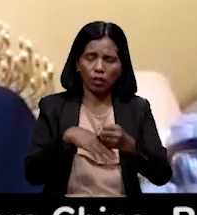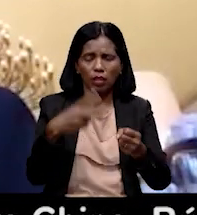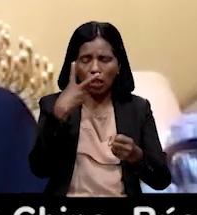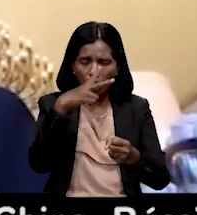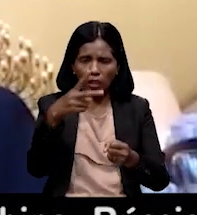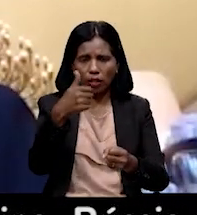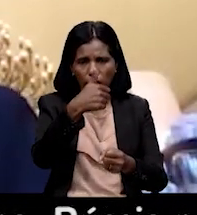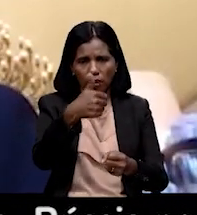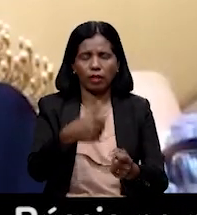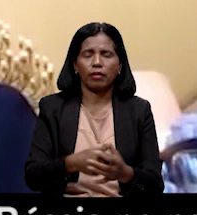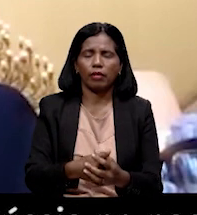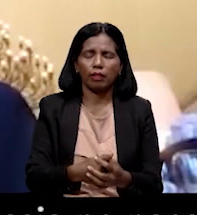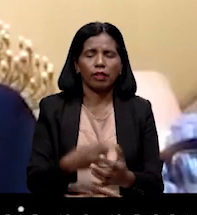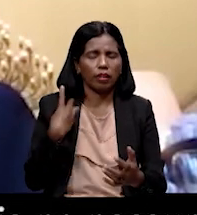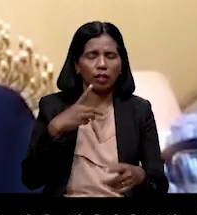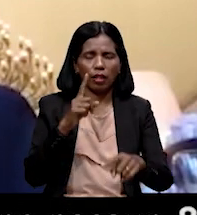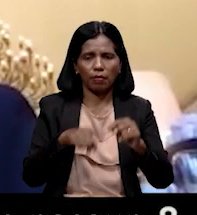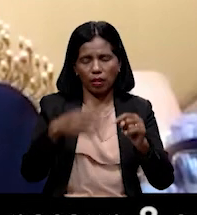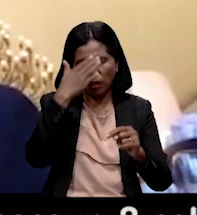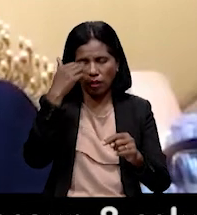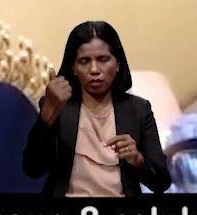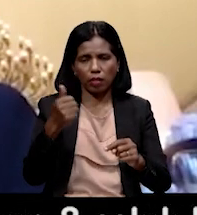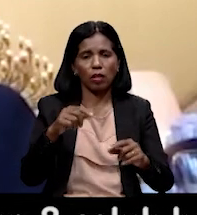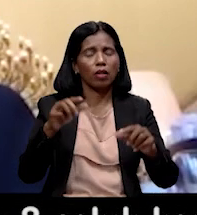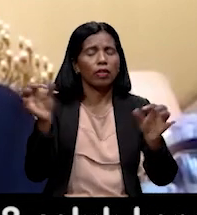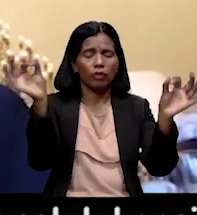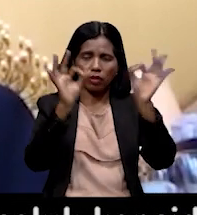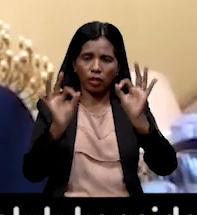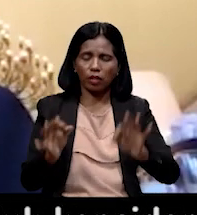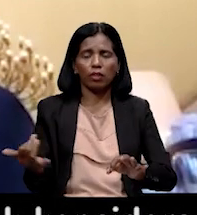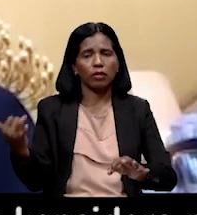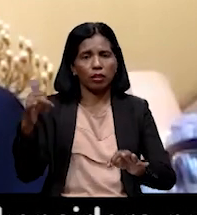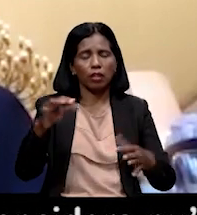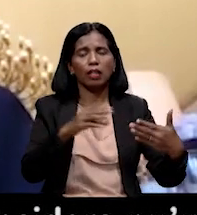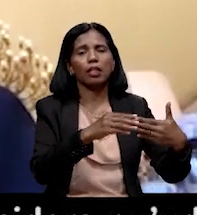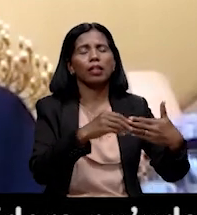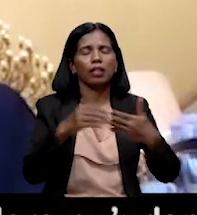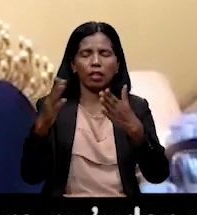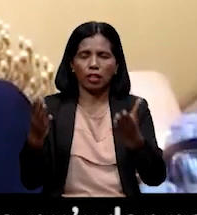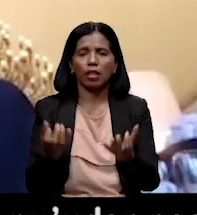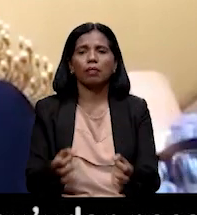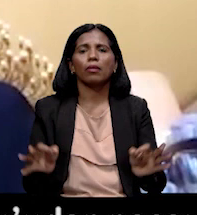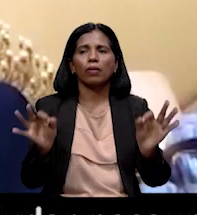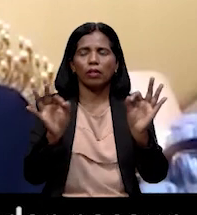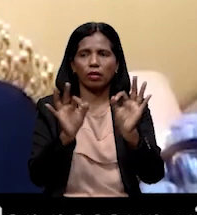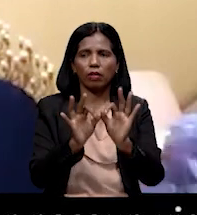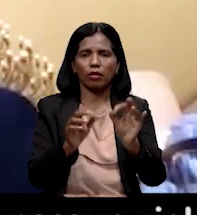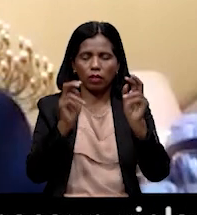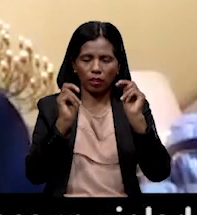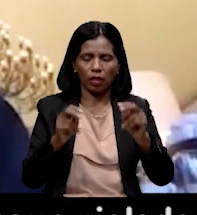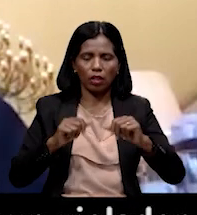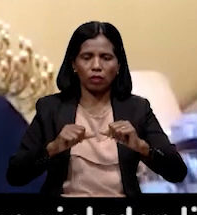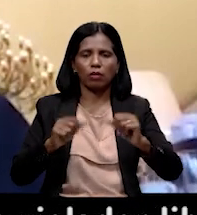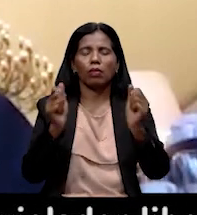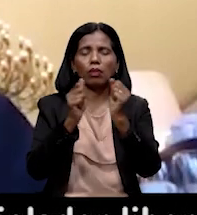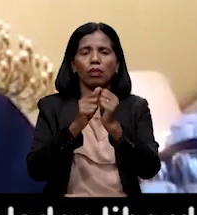ta luhan di angkata. Qualquer federação sei mak lidera de importanti mak liga ne ten ke lau hodia. Agora eta